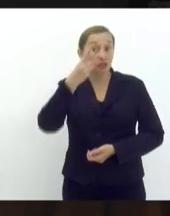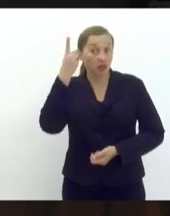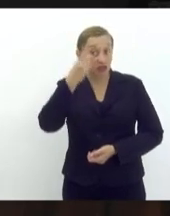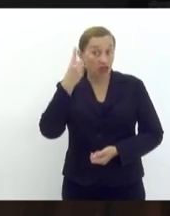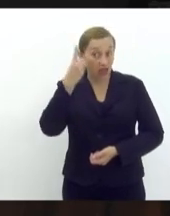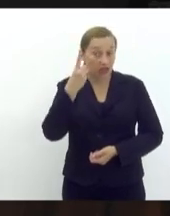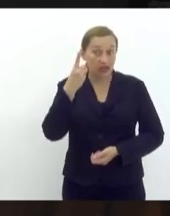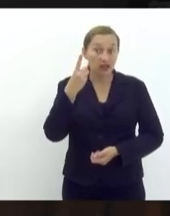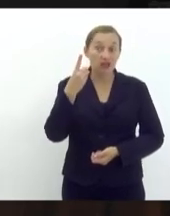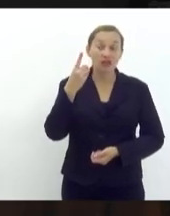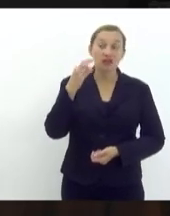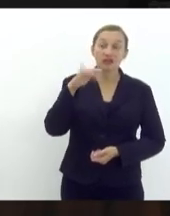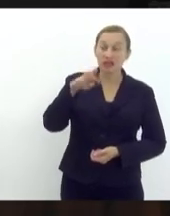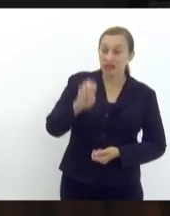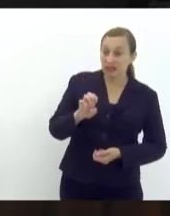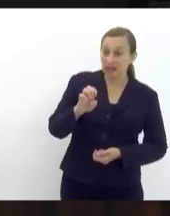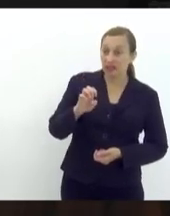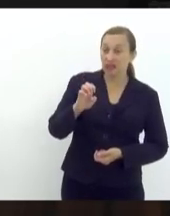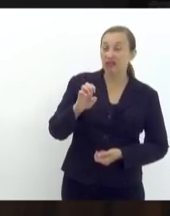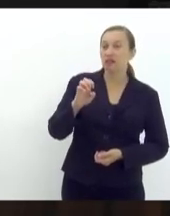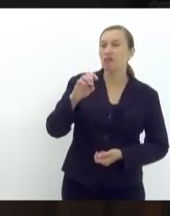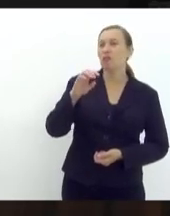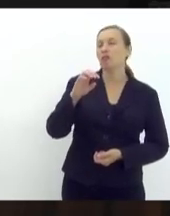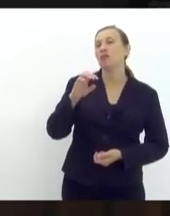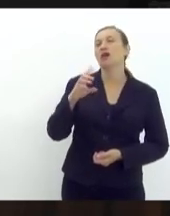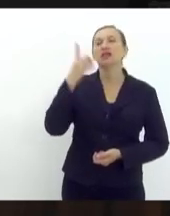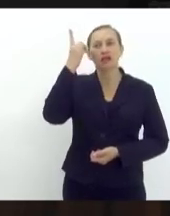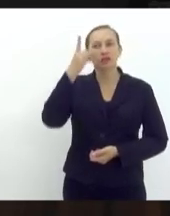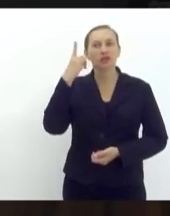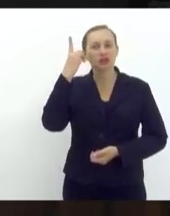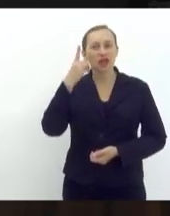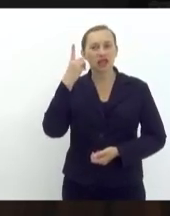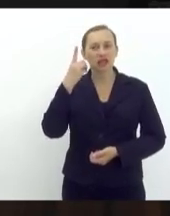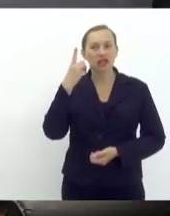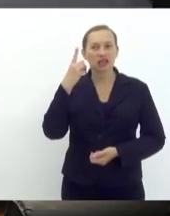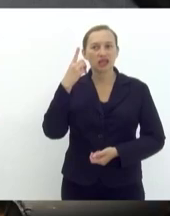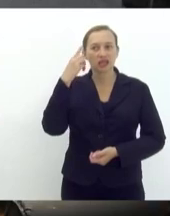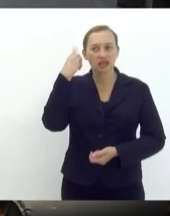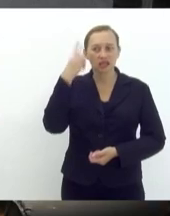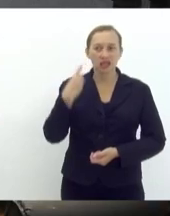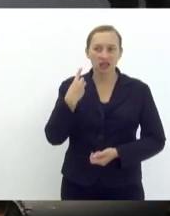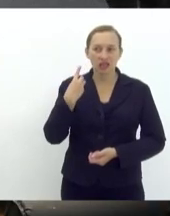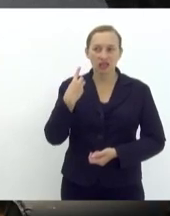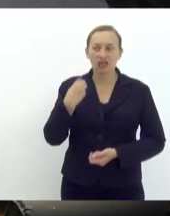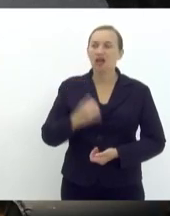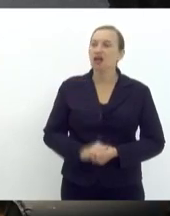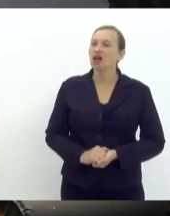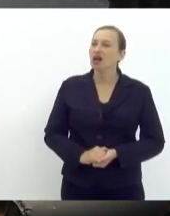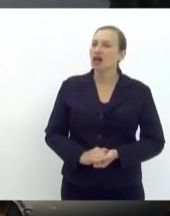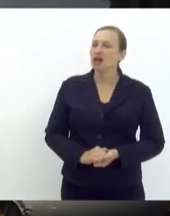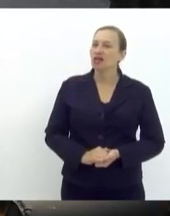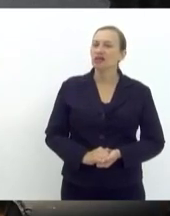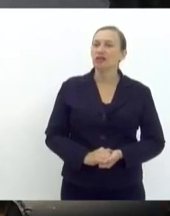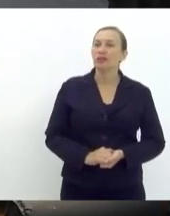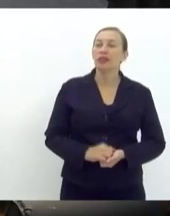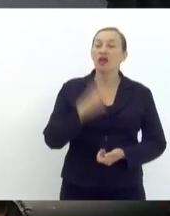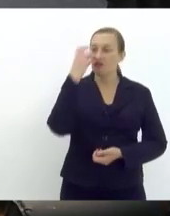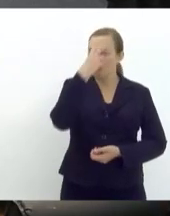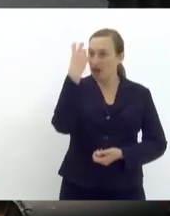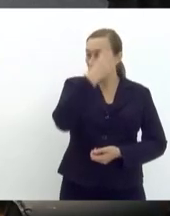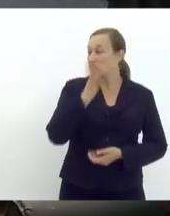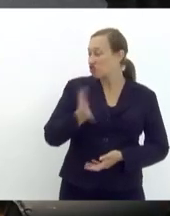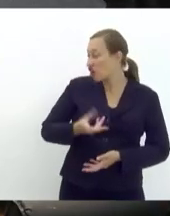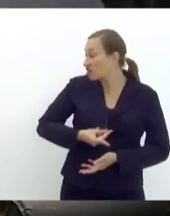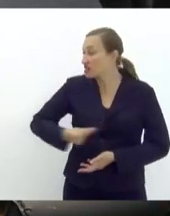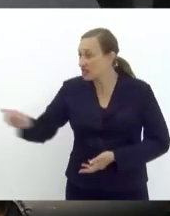Franciene Mota deputada Dani Monteiro aqui é a mulherada tá terrível tia Verônica já saiu